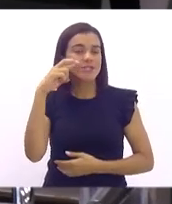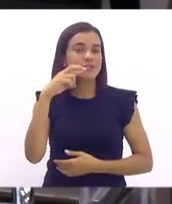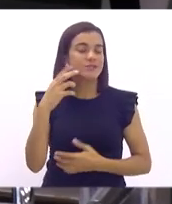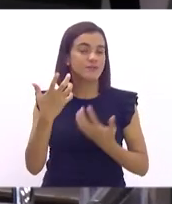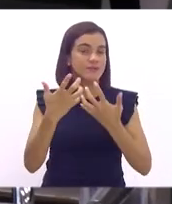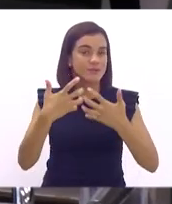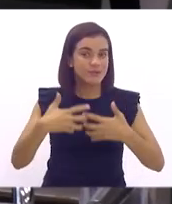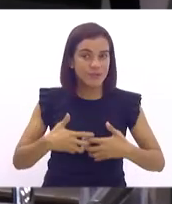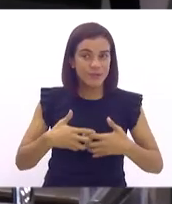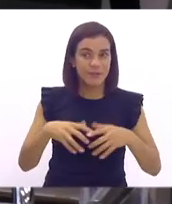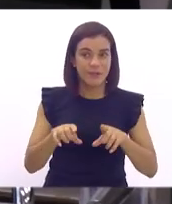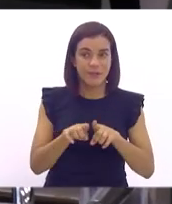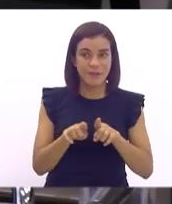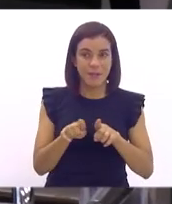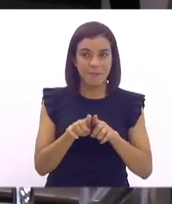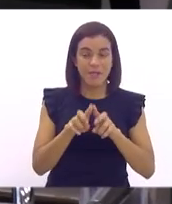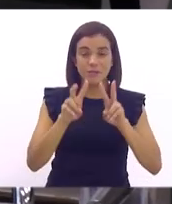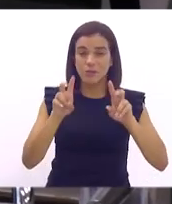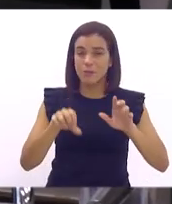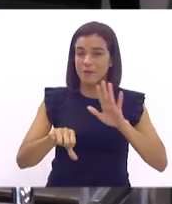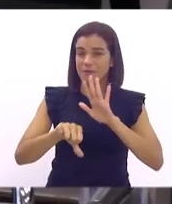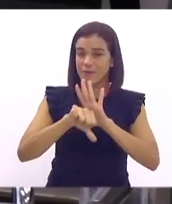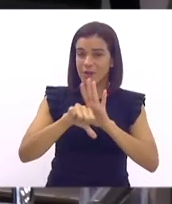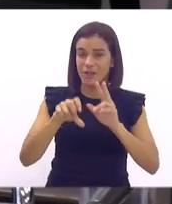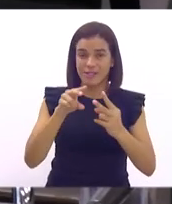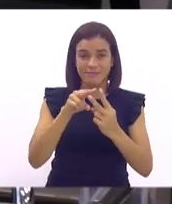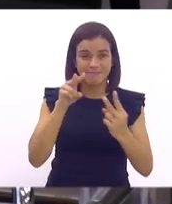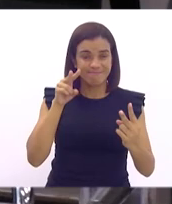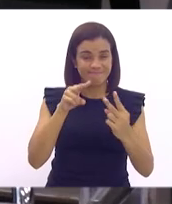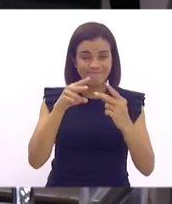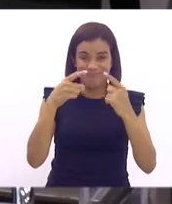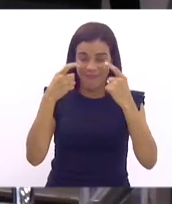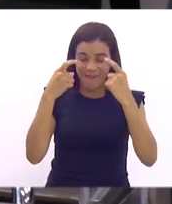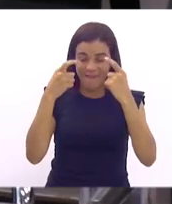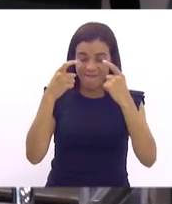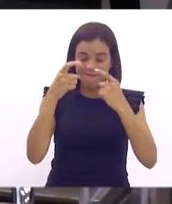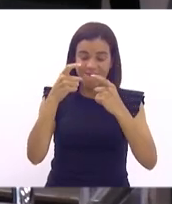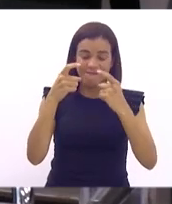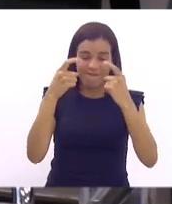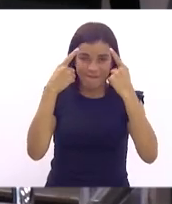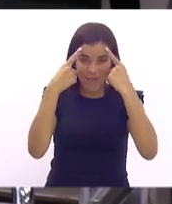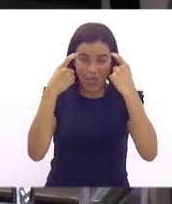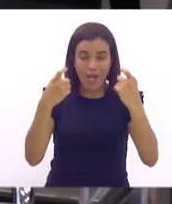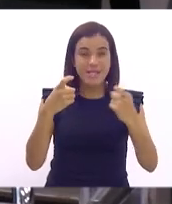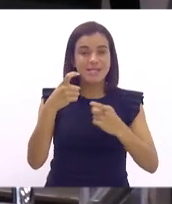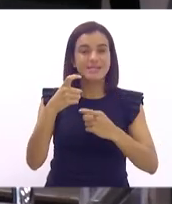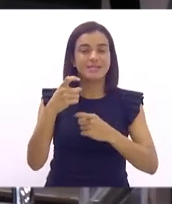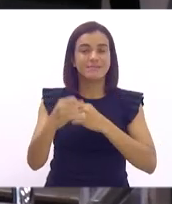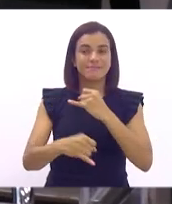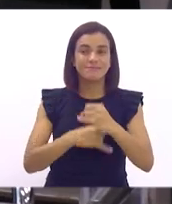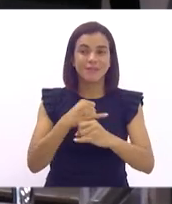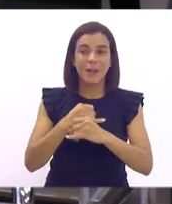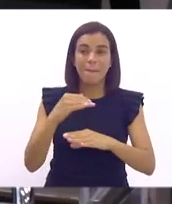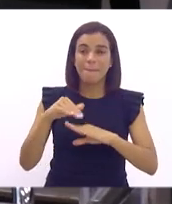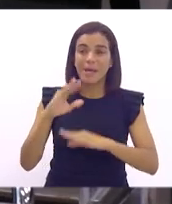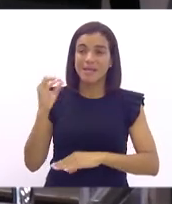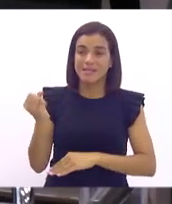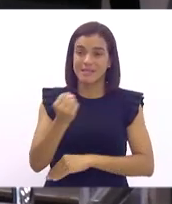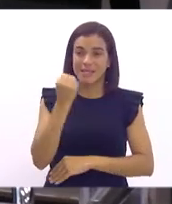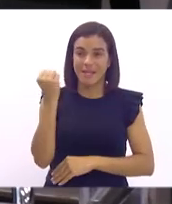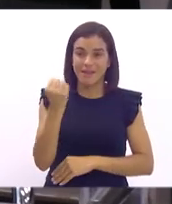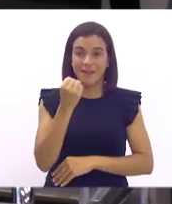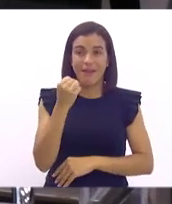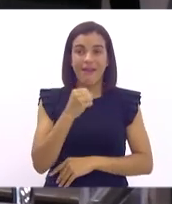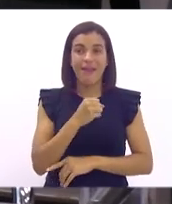gargalo, né, da violência cibernética é a identificação. Para mim, os casos mais graves são os casos de